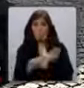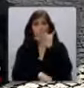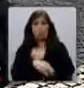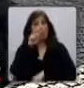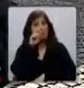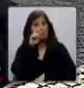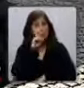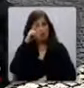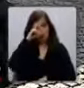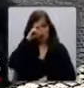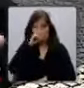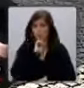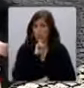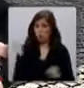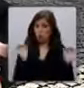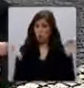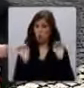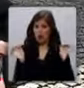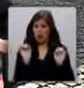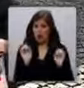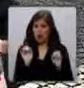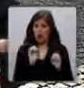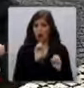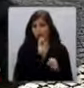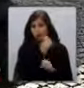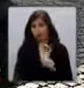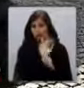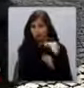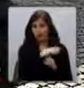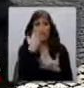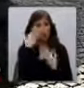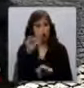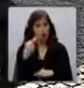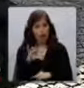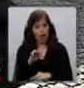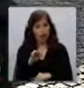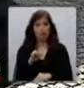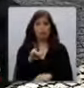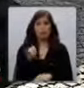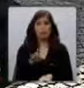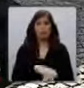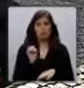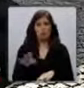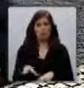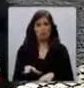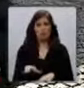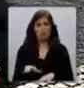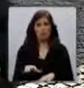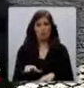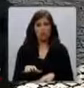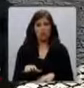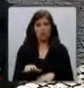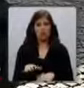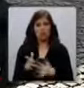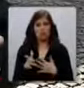O mais provável é isso não acontecer, serão notificados pelas vias normais, e tendo em conta também alguma contrariedade